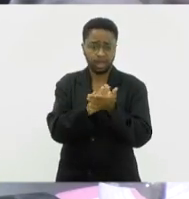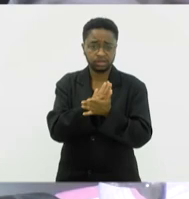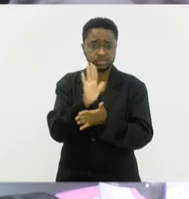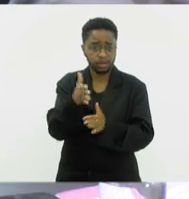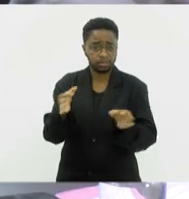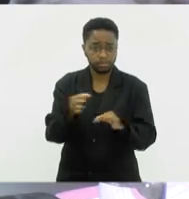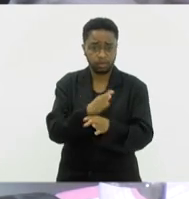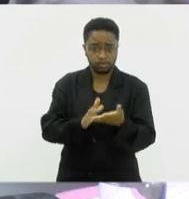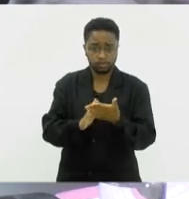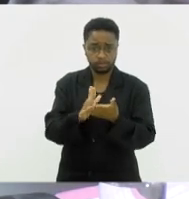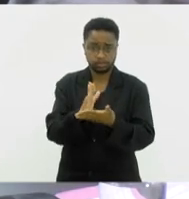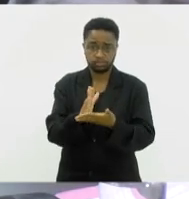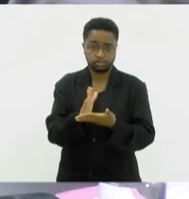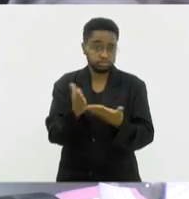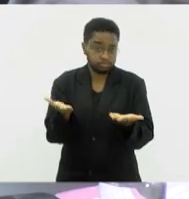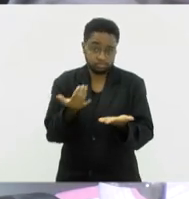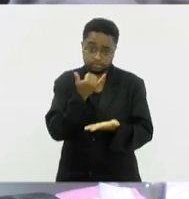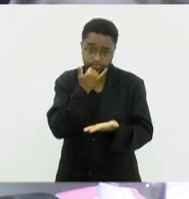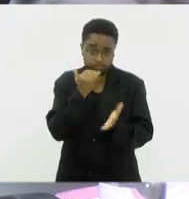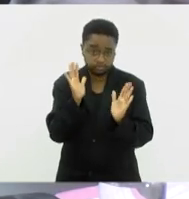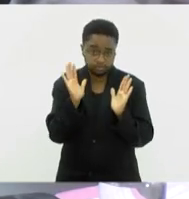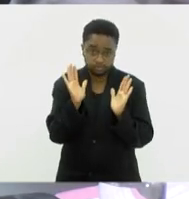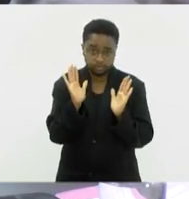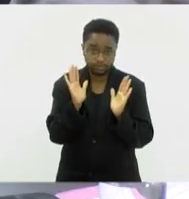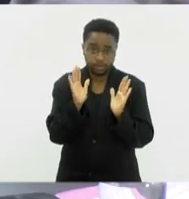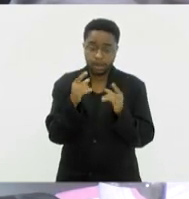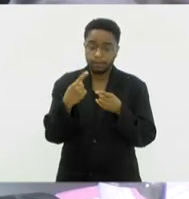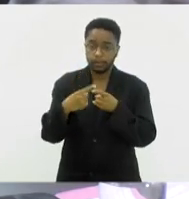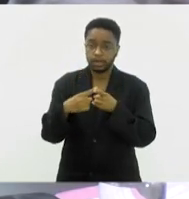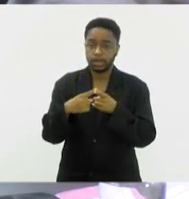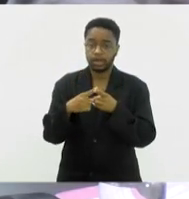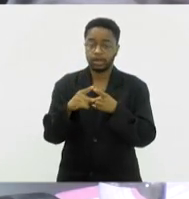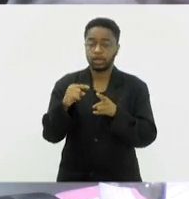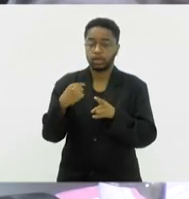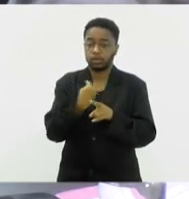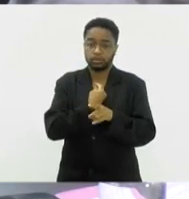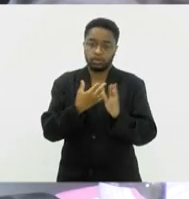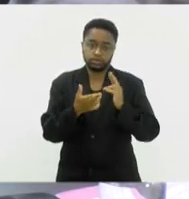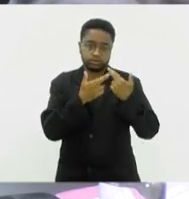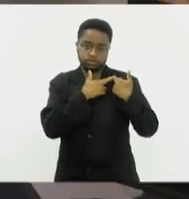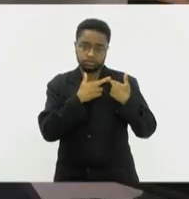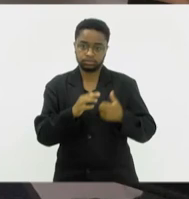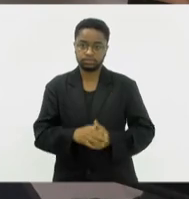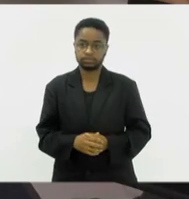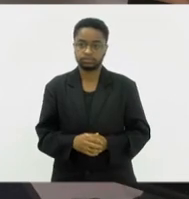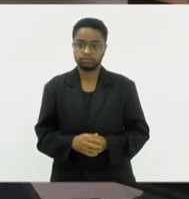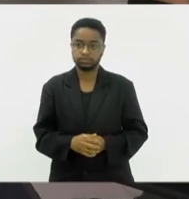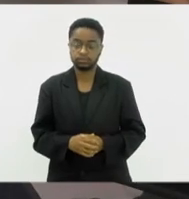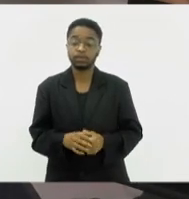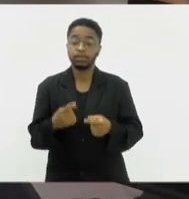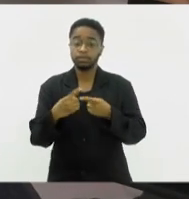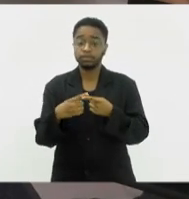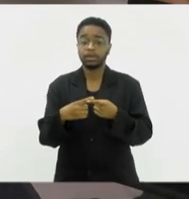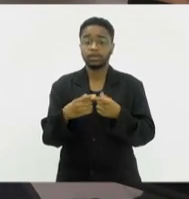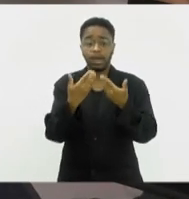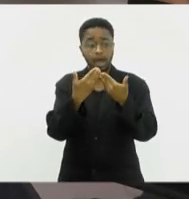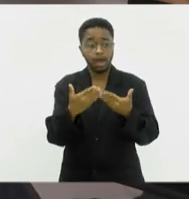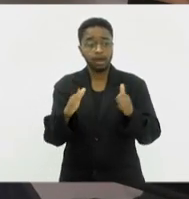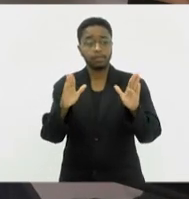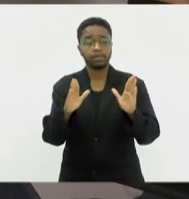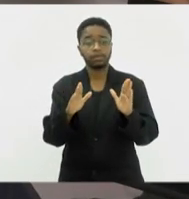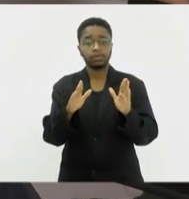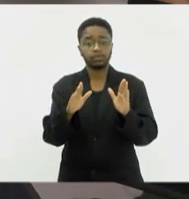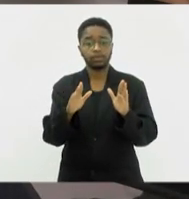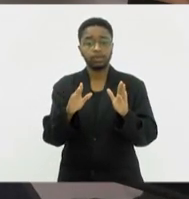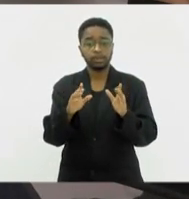aprovado. Deputado, me perdoe. Talvez seja porque Vossa Excelência é nossa. Abriu mais simples. Espaço, as pessoas se sentiram confortáveis